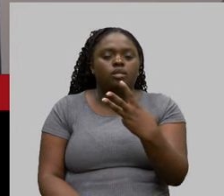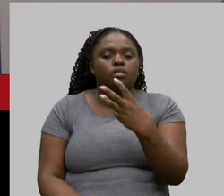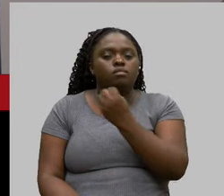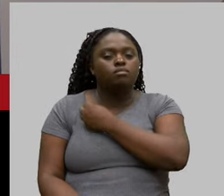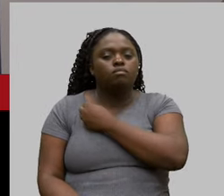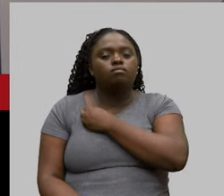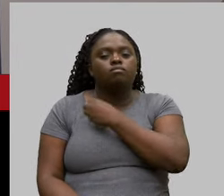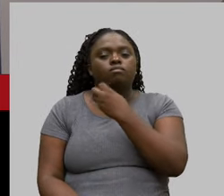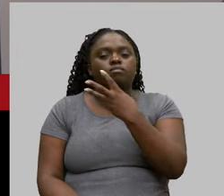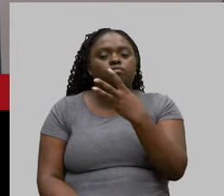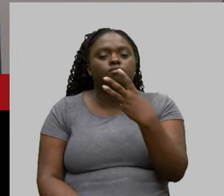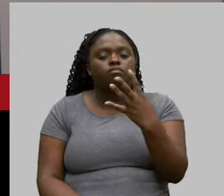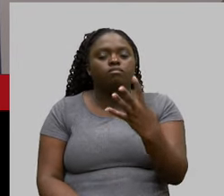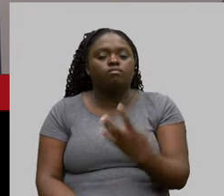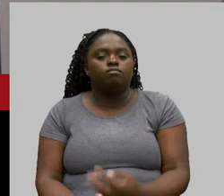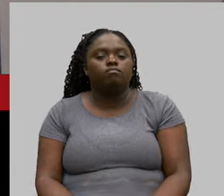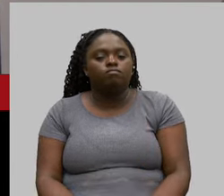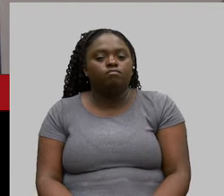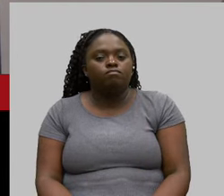34